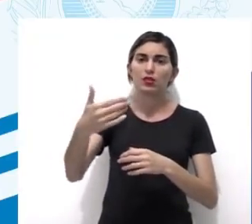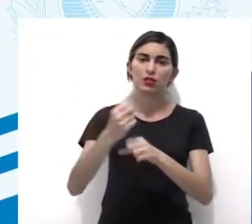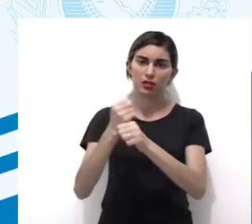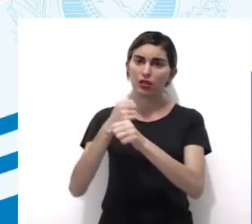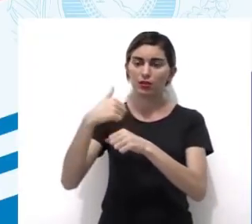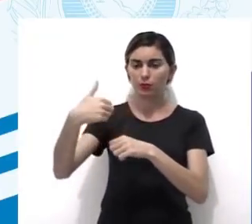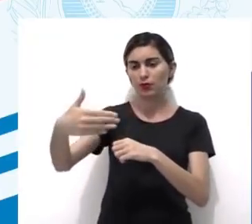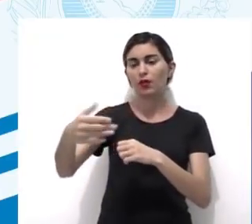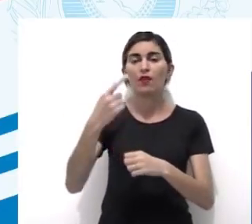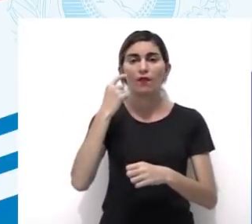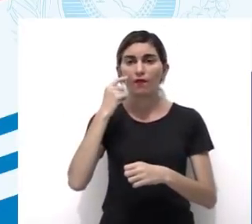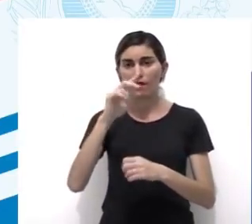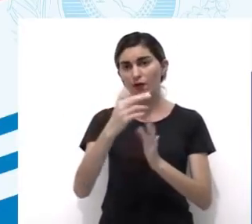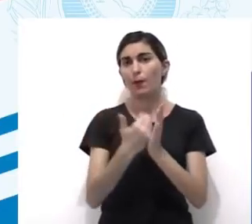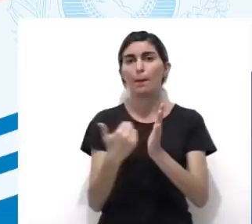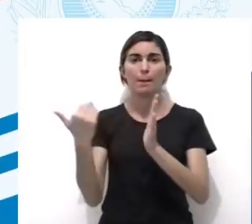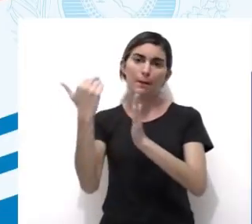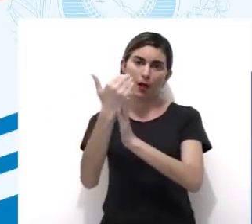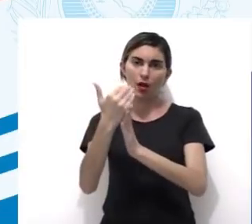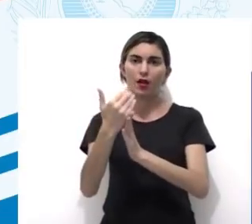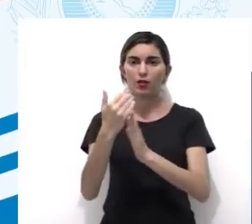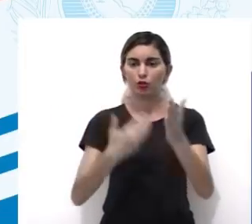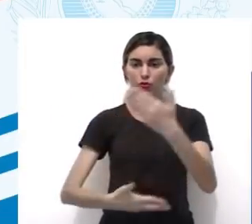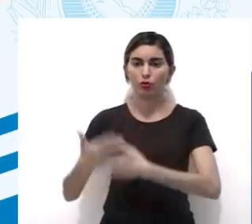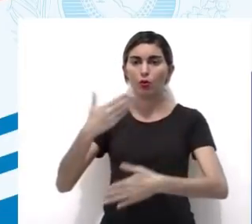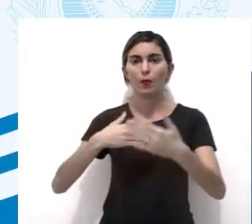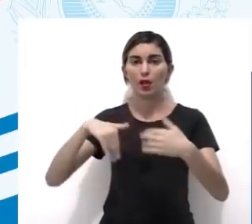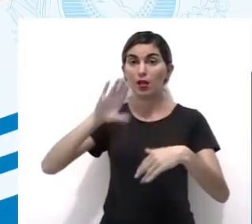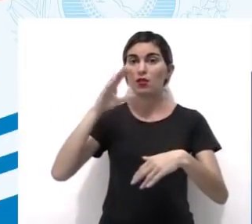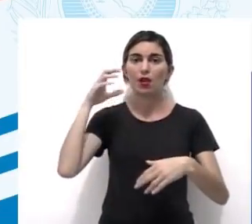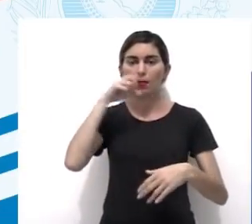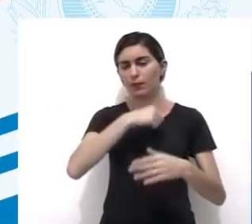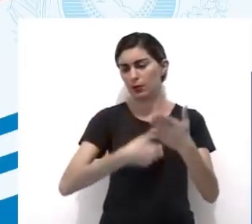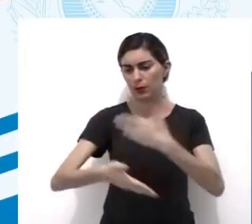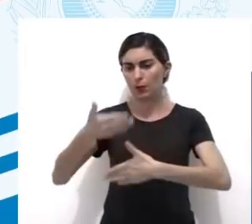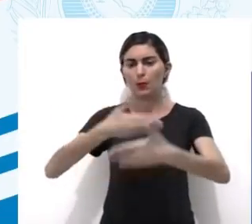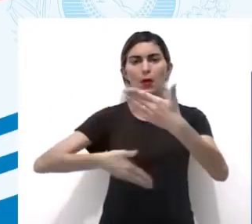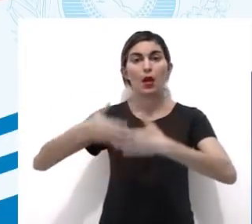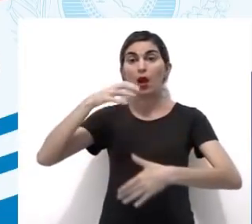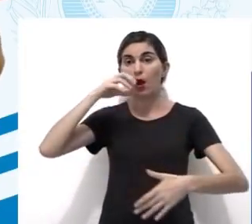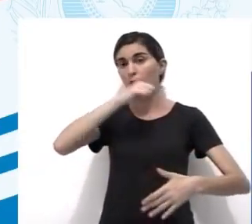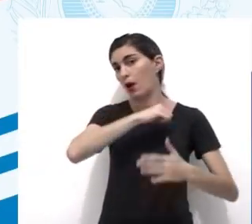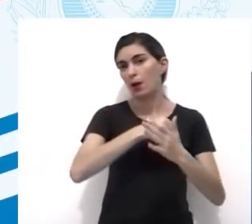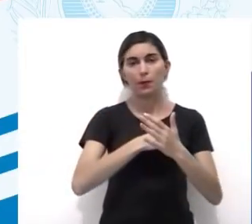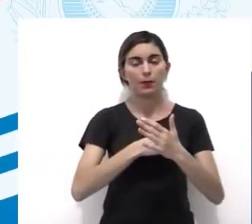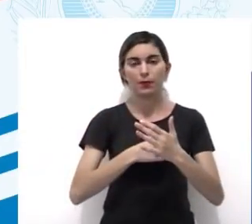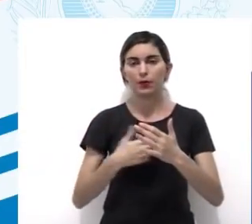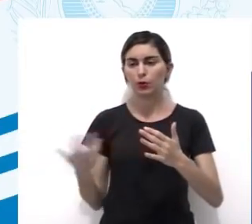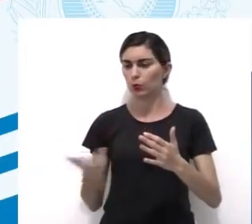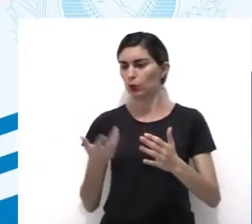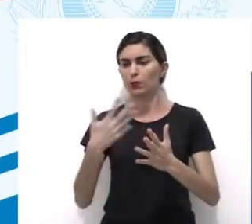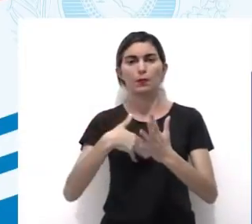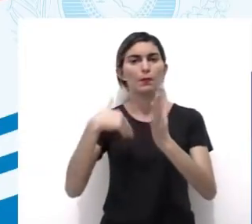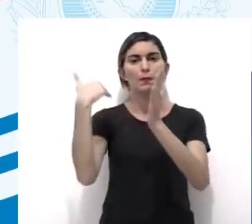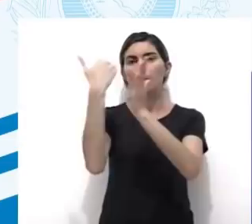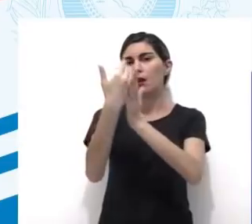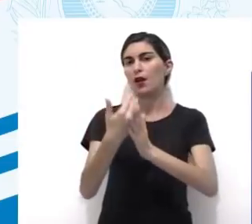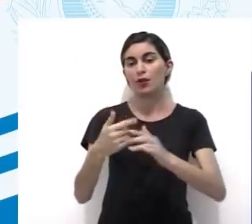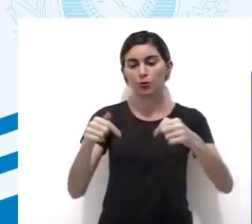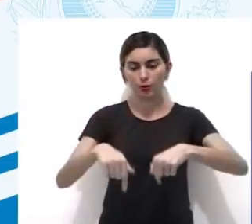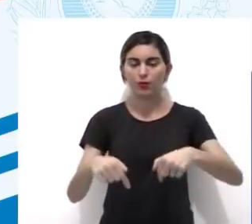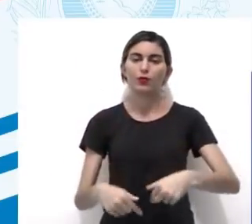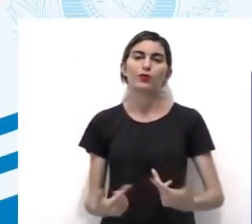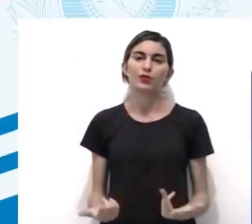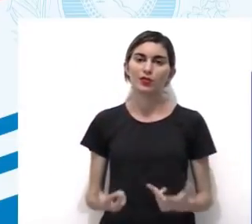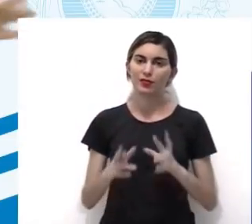obviamente, uma implementação maior dessas trocas, né? Onde a gente vai ter uma rapidez, uma fluidez maior dessas trocas do que a gente